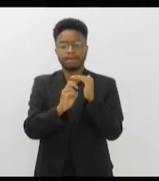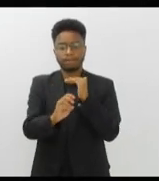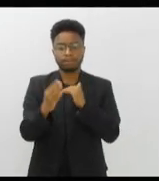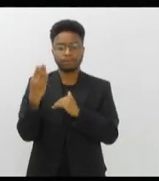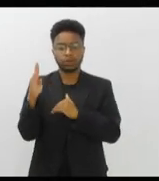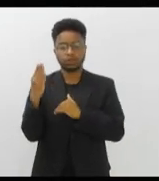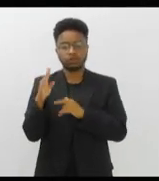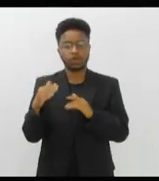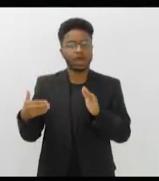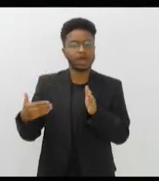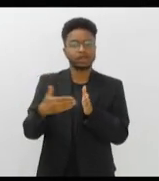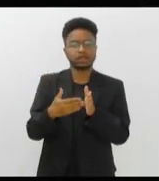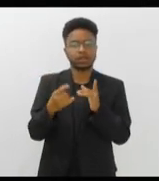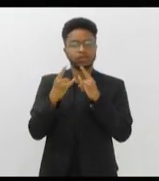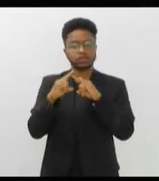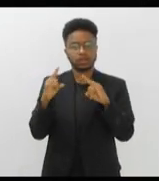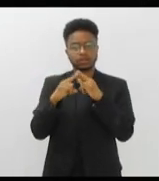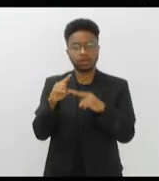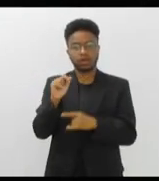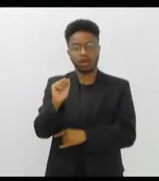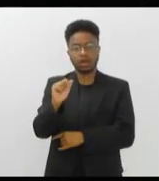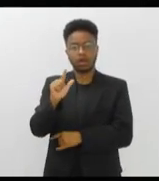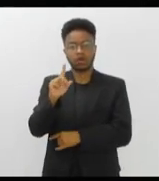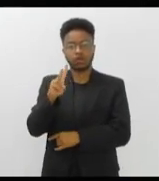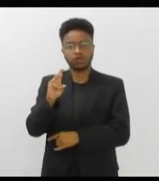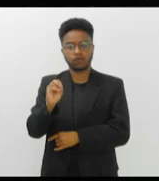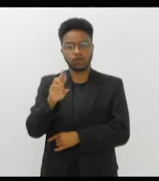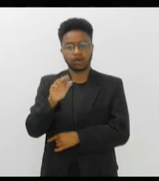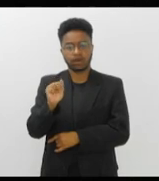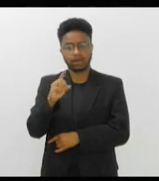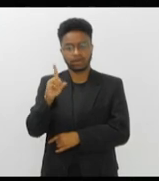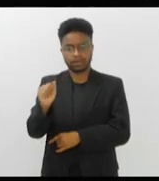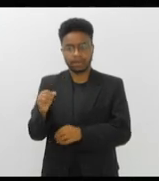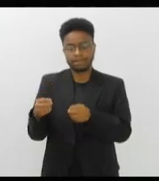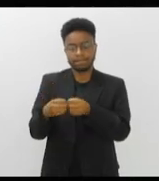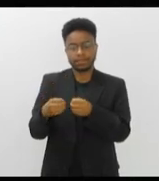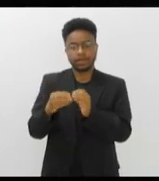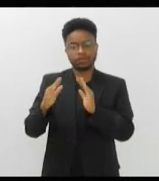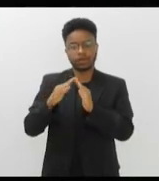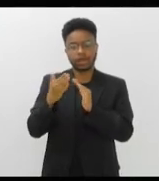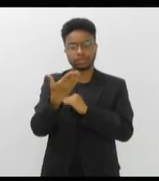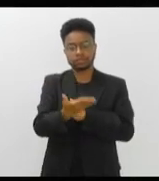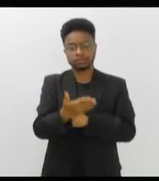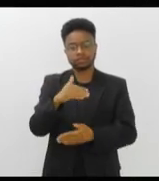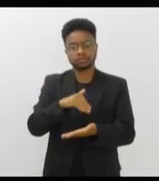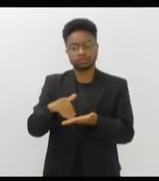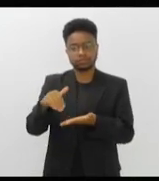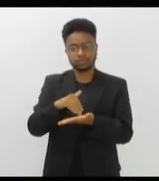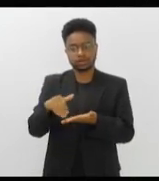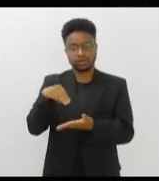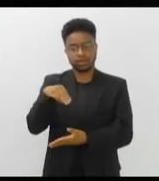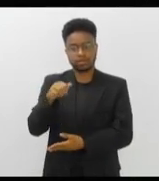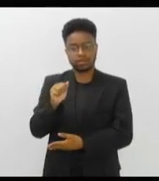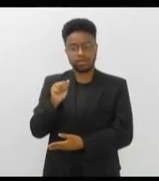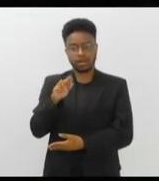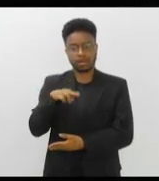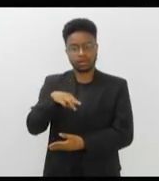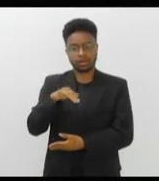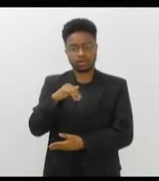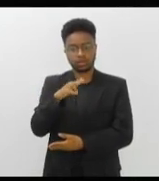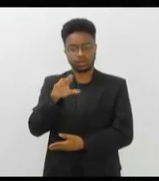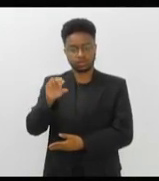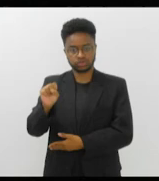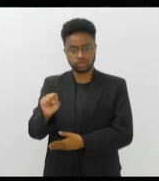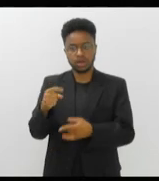terminal Alvorada perto da casa do nosso secretário aí o Marquinho que